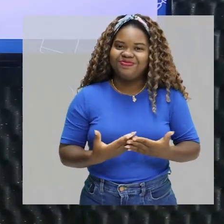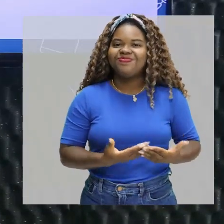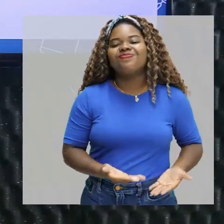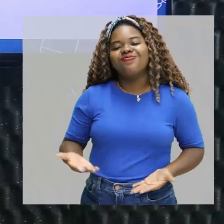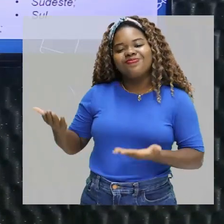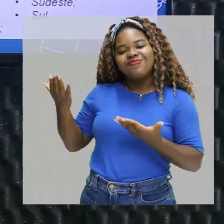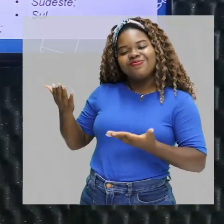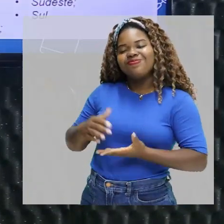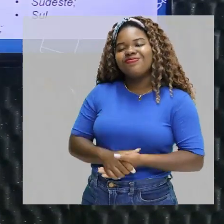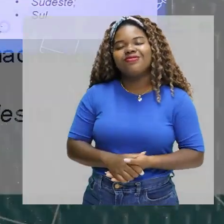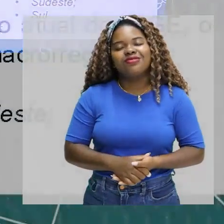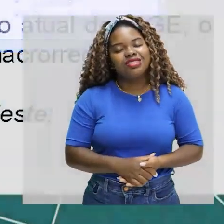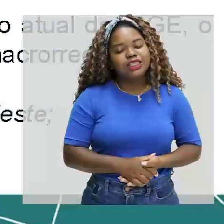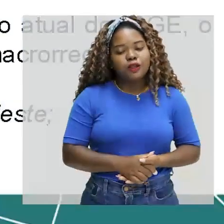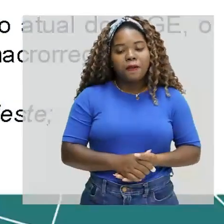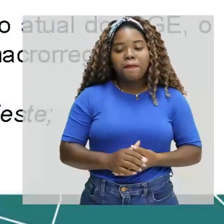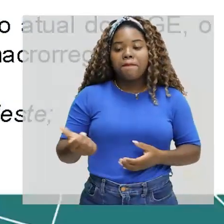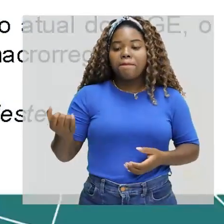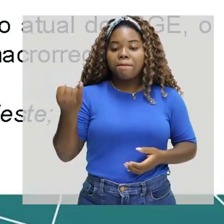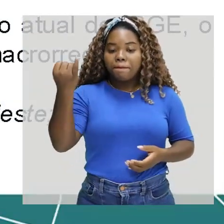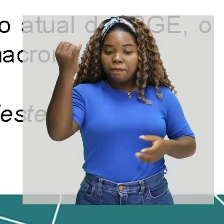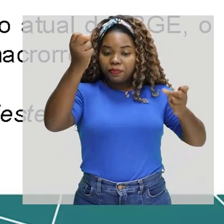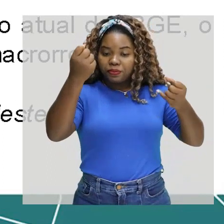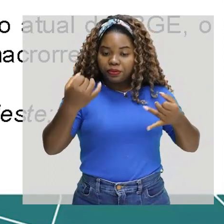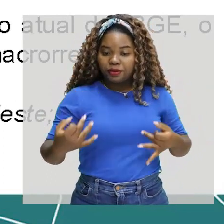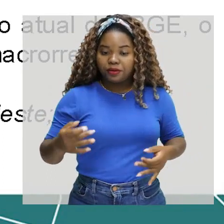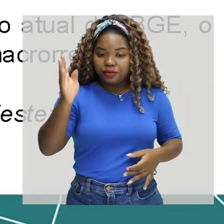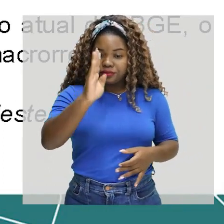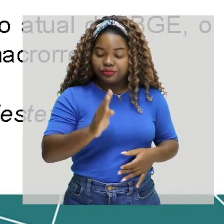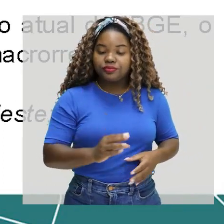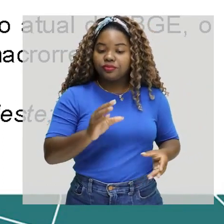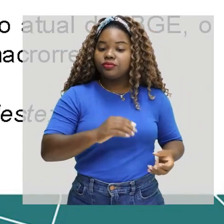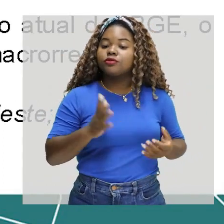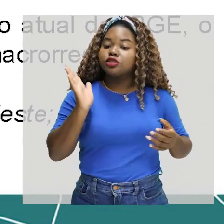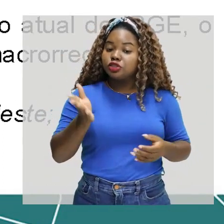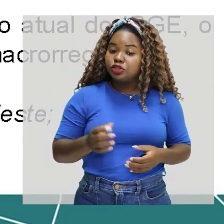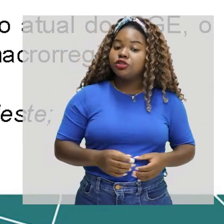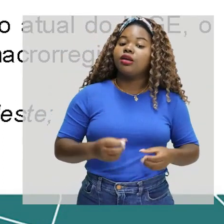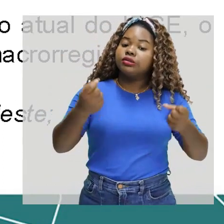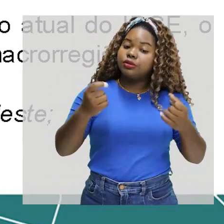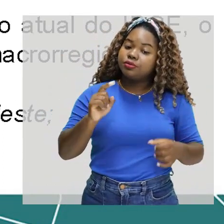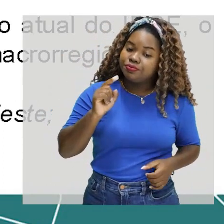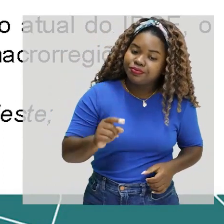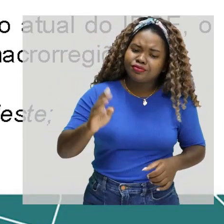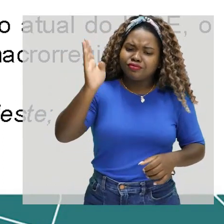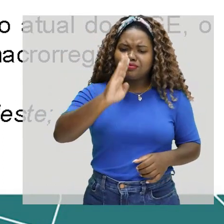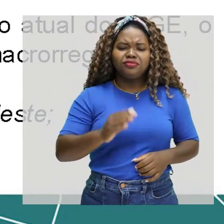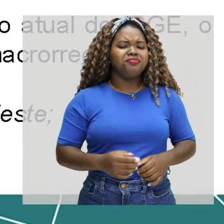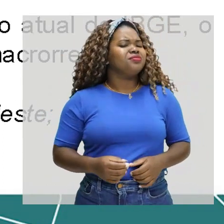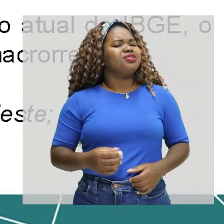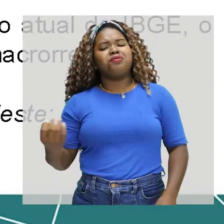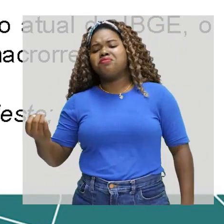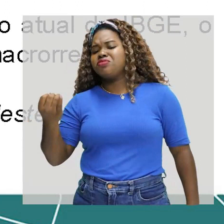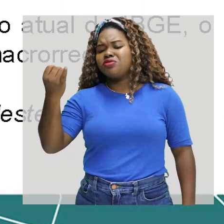gente primeira coisa importante Quando nós vamos falar de Brasil já citei isso Brasil é um país equíssimo né de dimensões